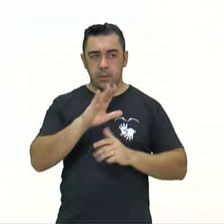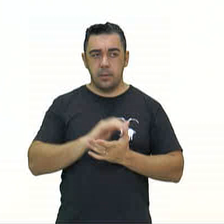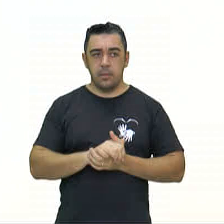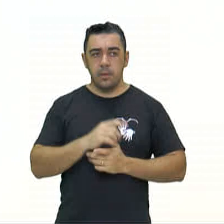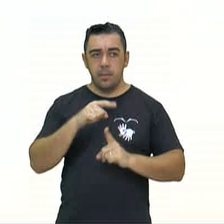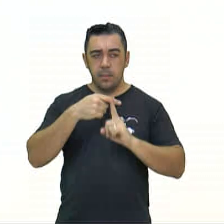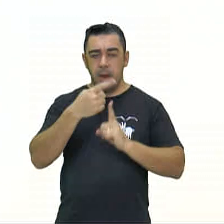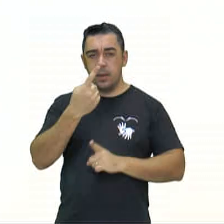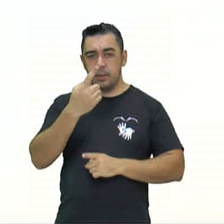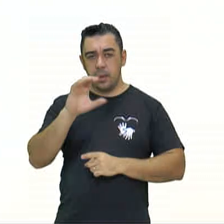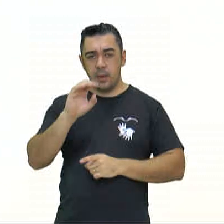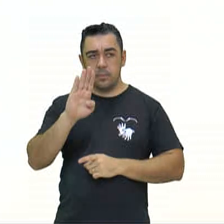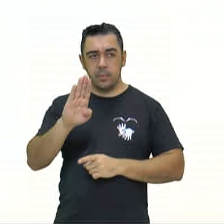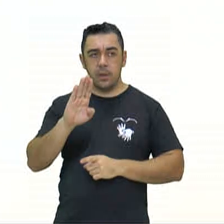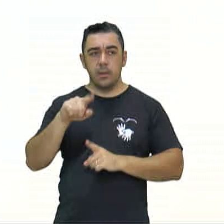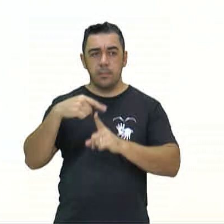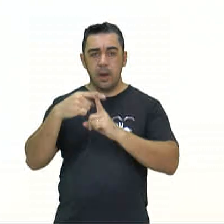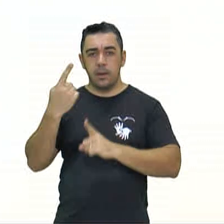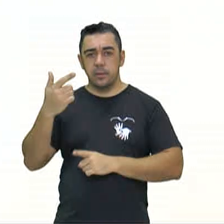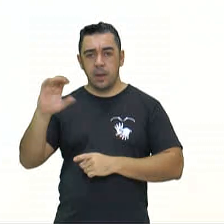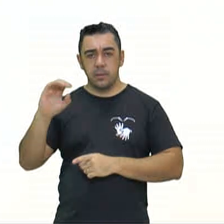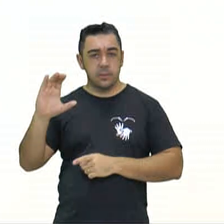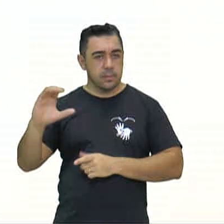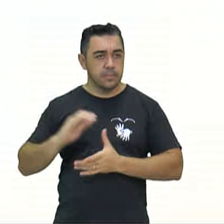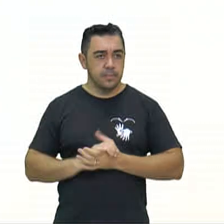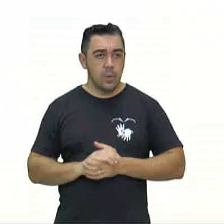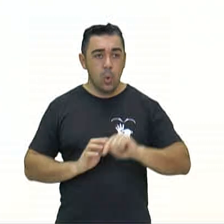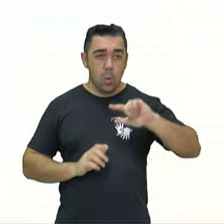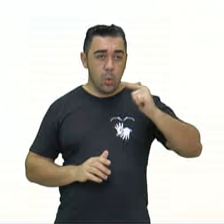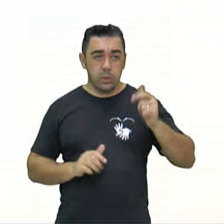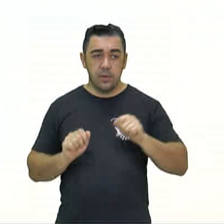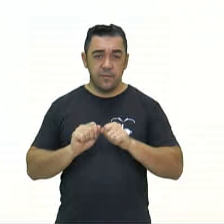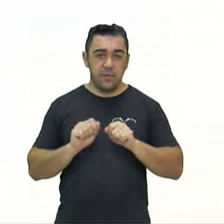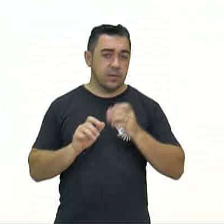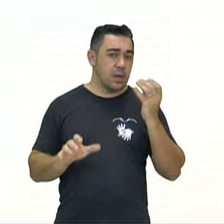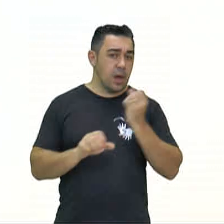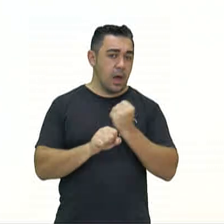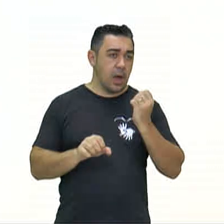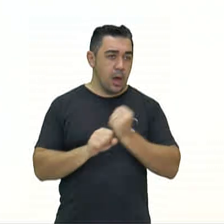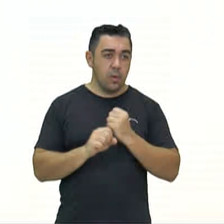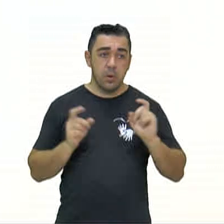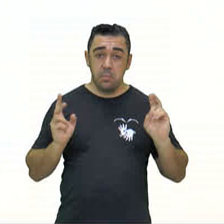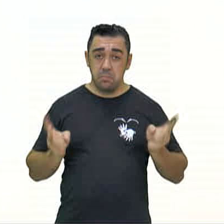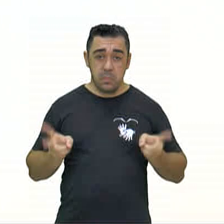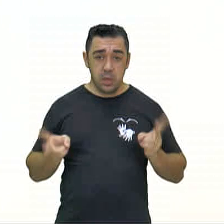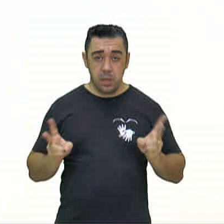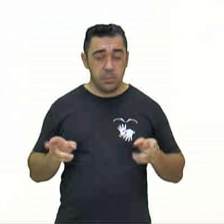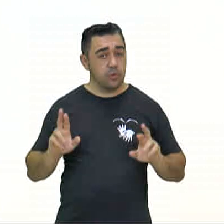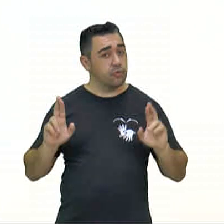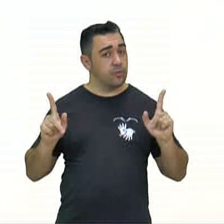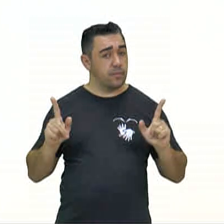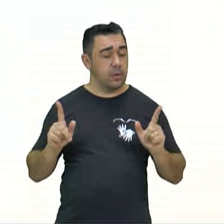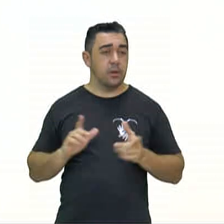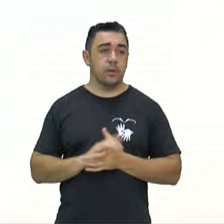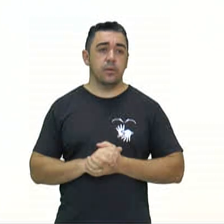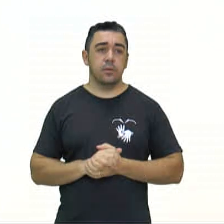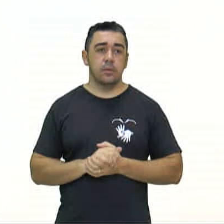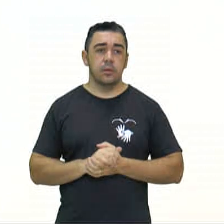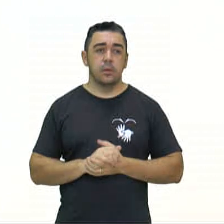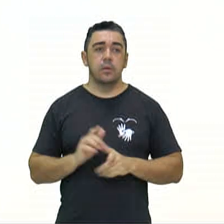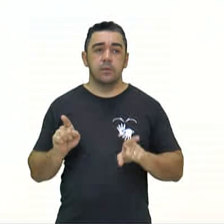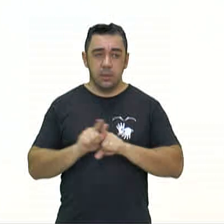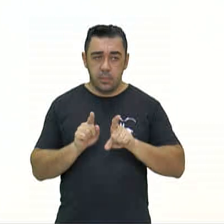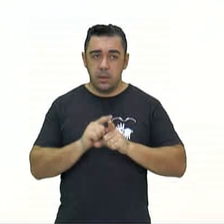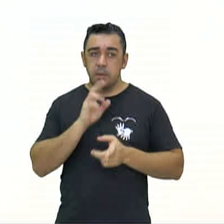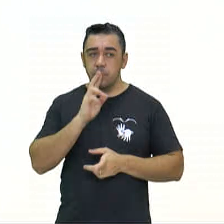10B mais 10C. Outra pessoa calculou a área dessa mesma casa de outra maneira, chegando